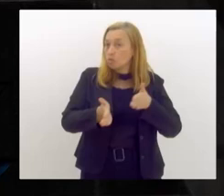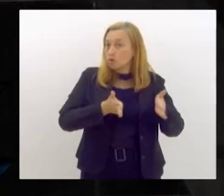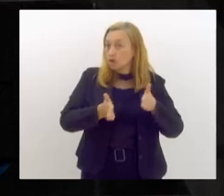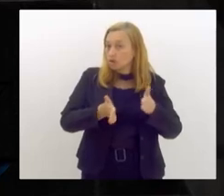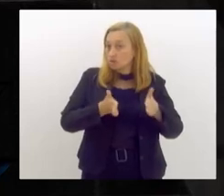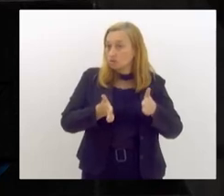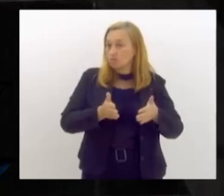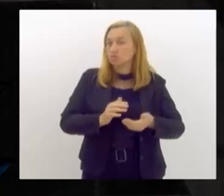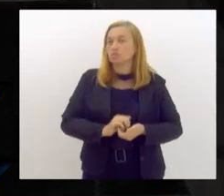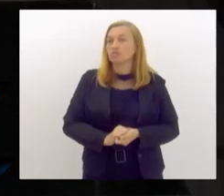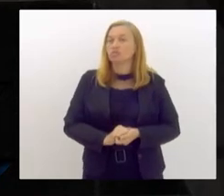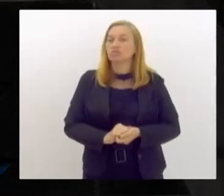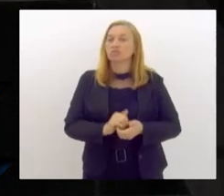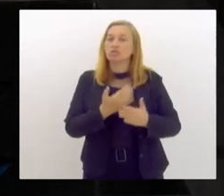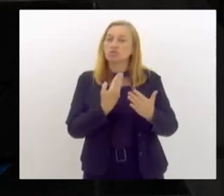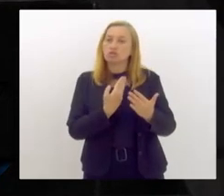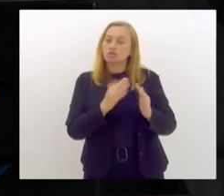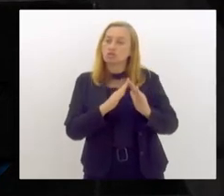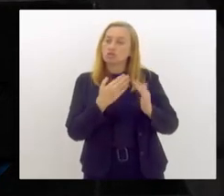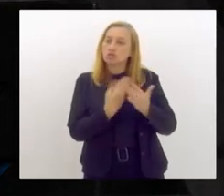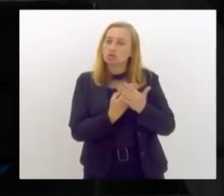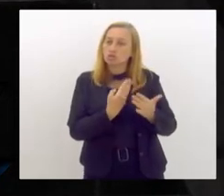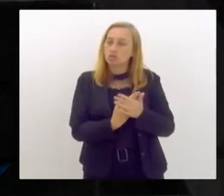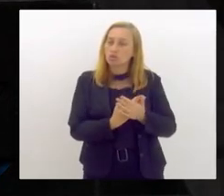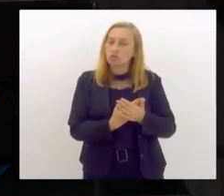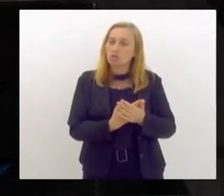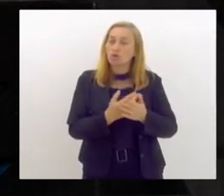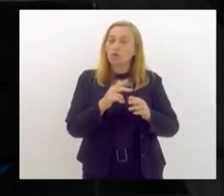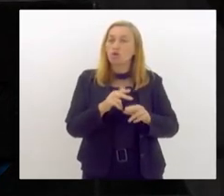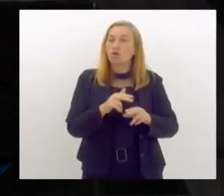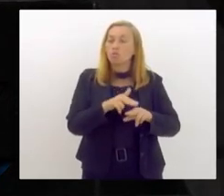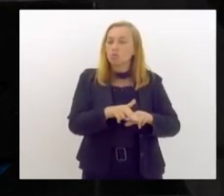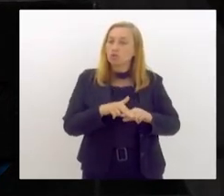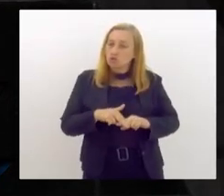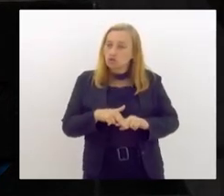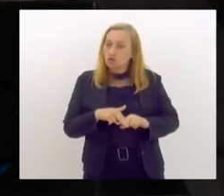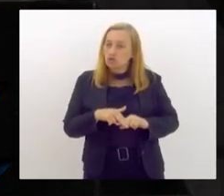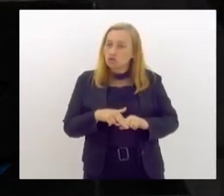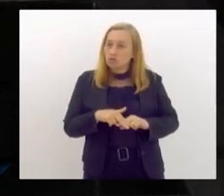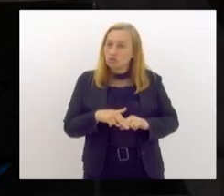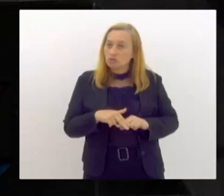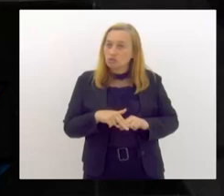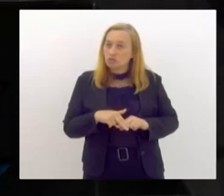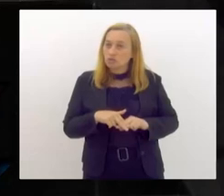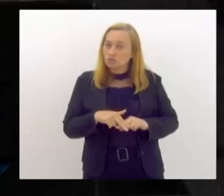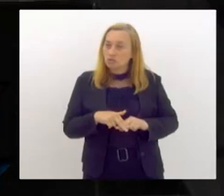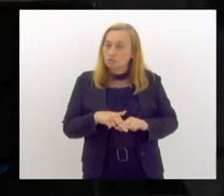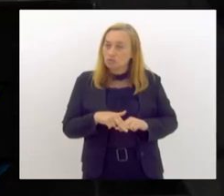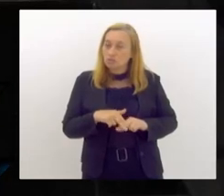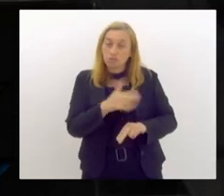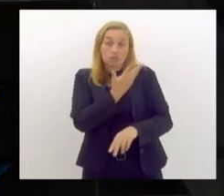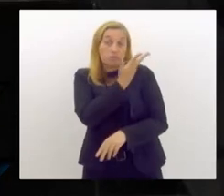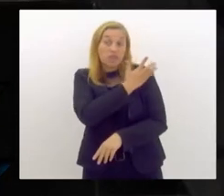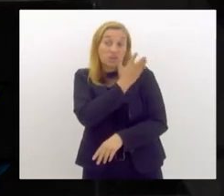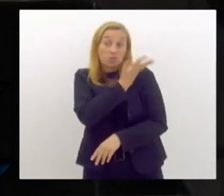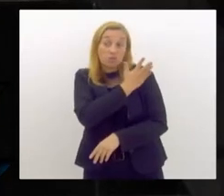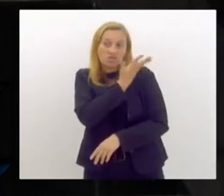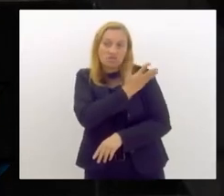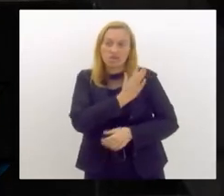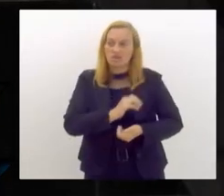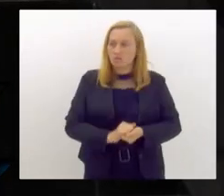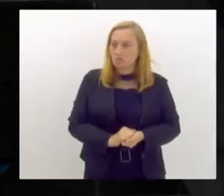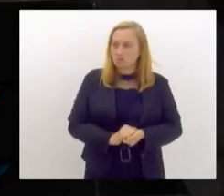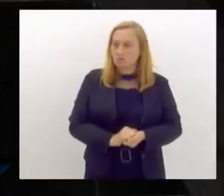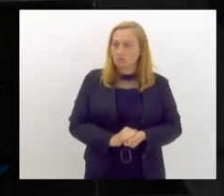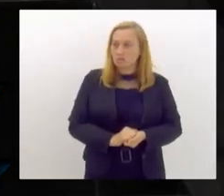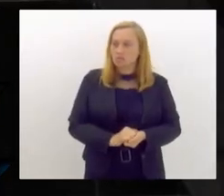regular, por conta de transfobia praticada por agentes educacionais, que deveriam ser justamente aqueles que